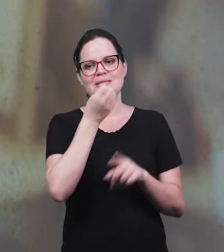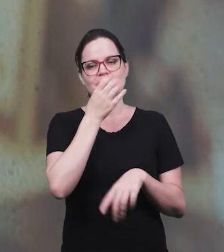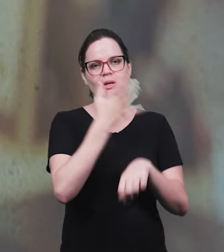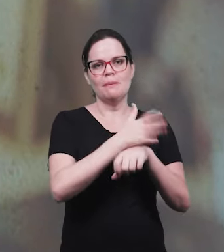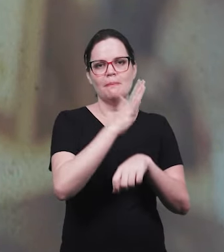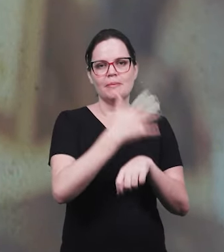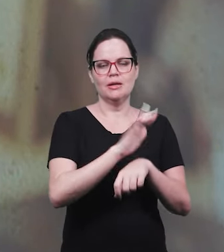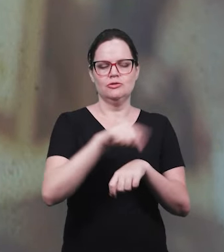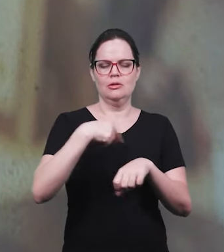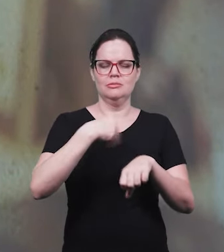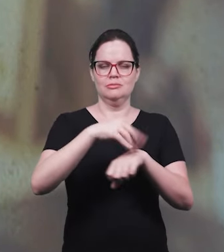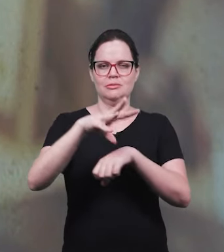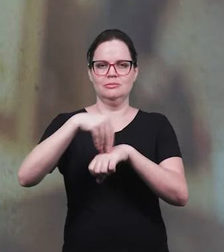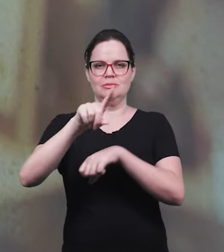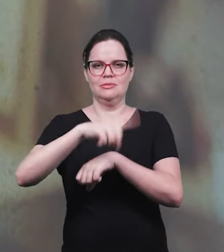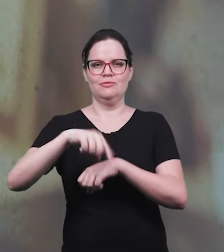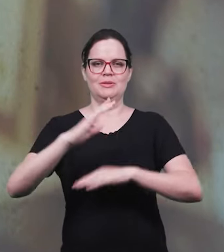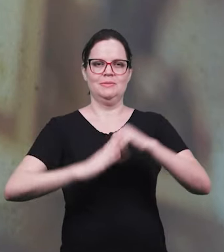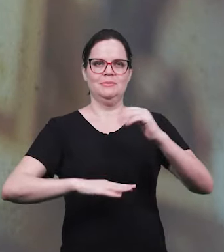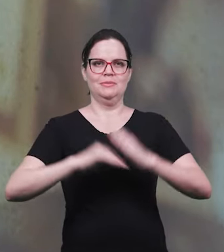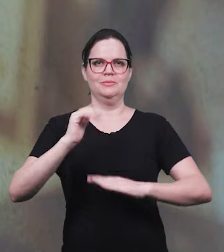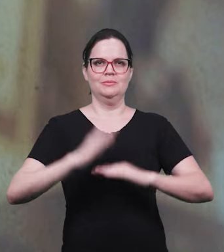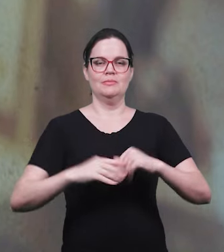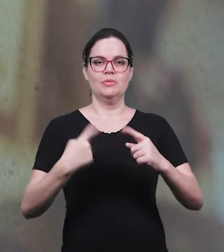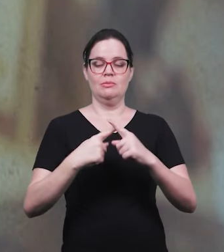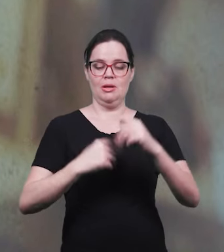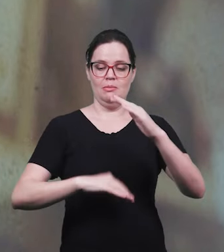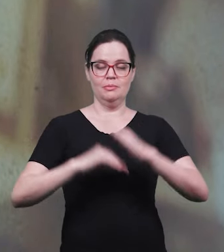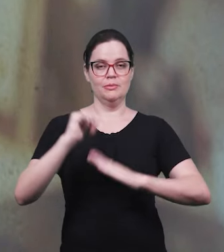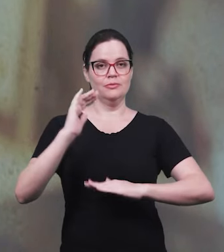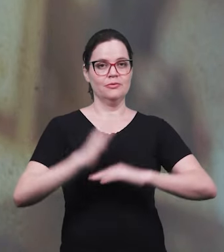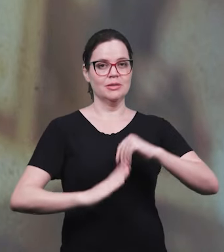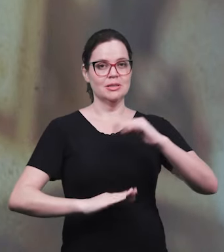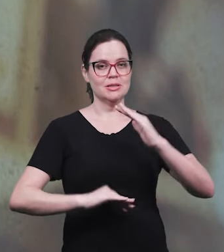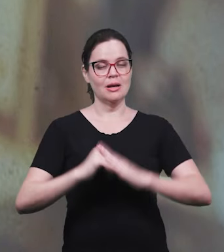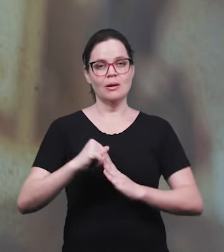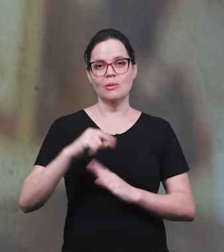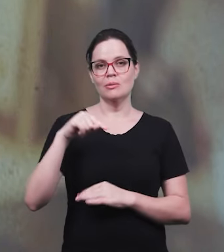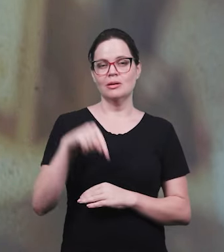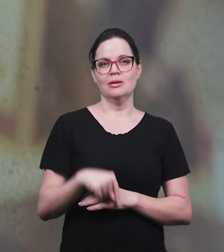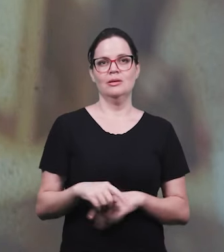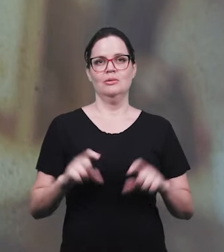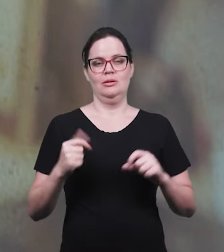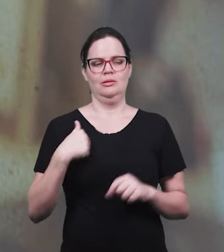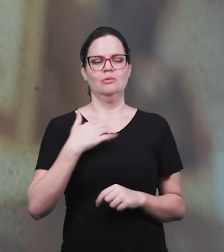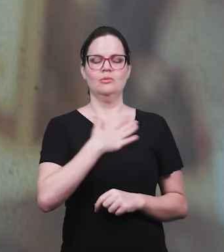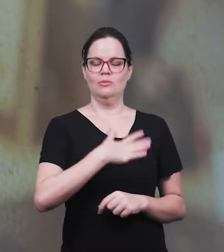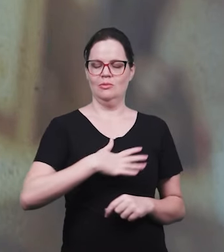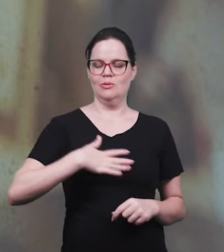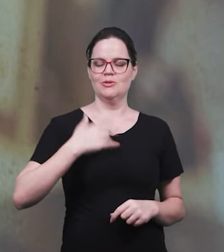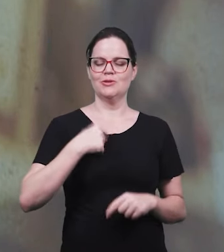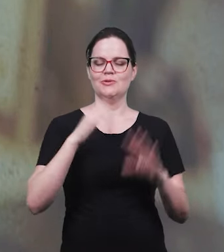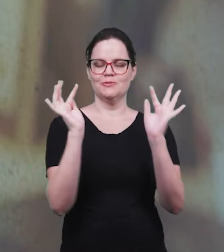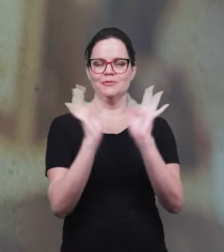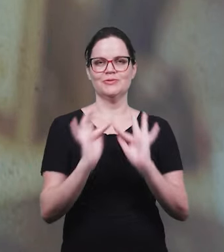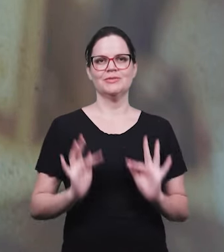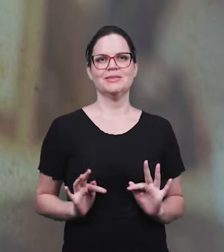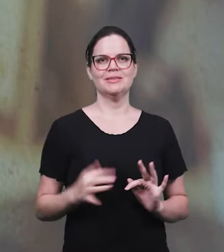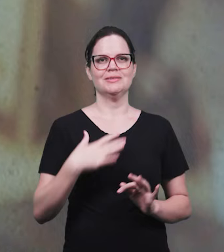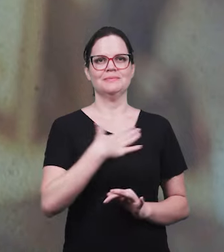interessante para os profissionais. Lembrando que é uma profissão que eu gosto muito, sou feliz